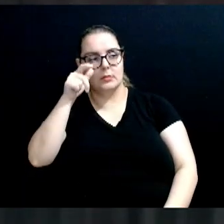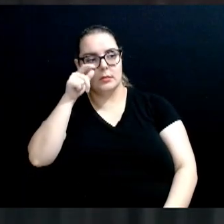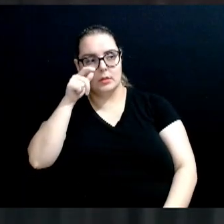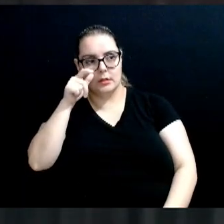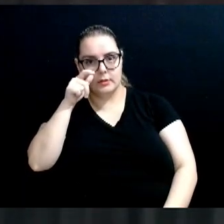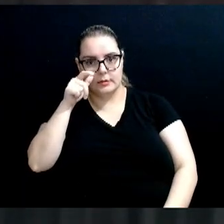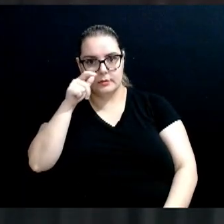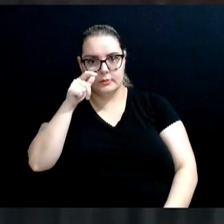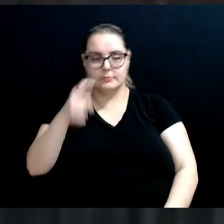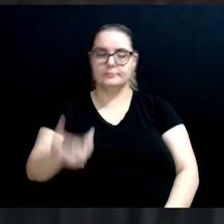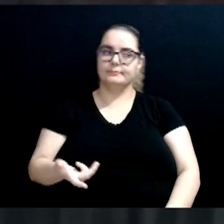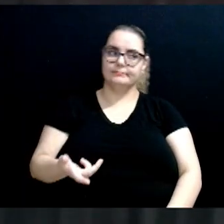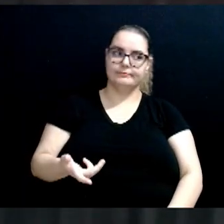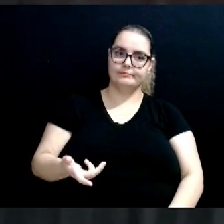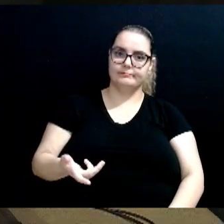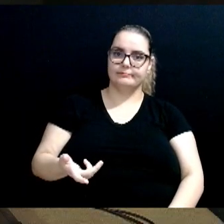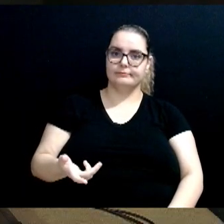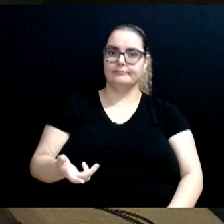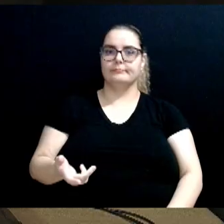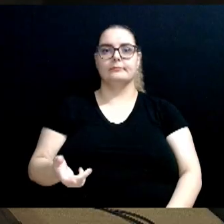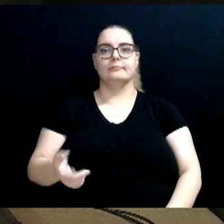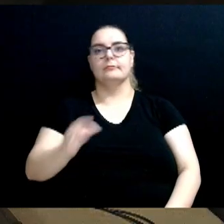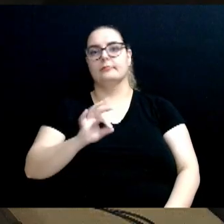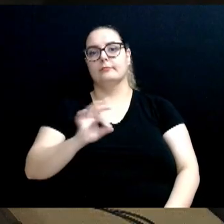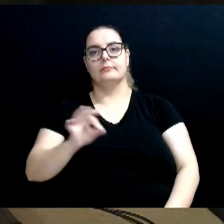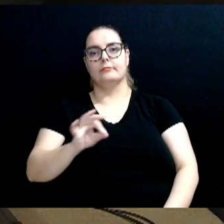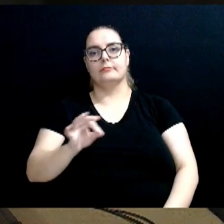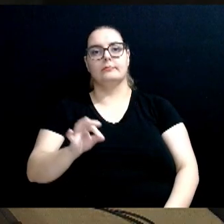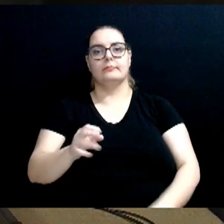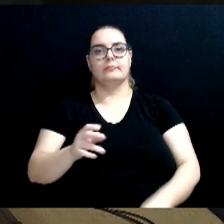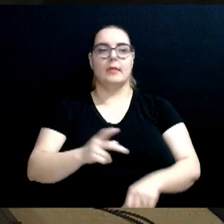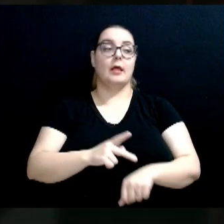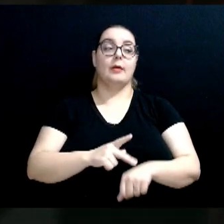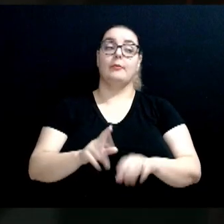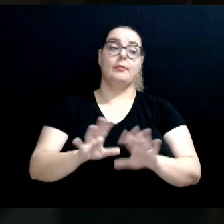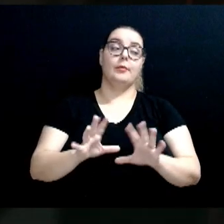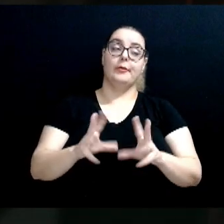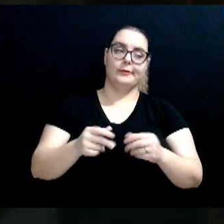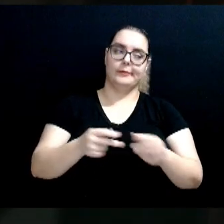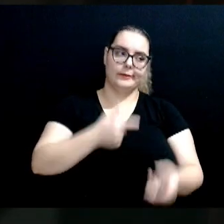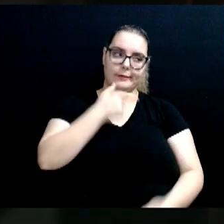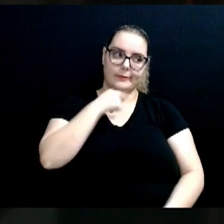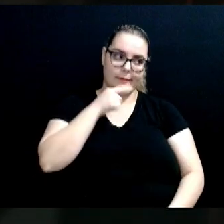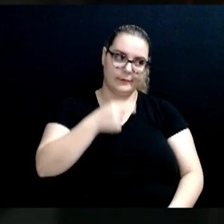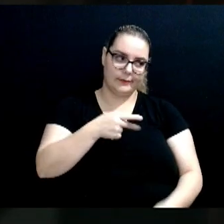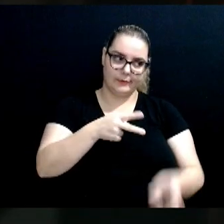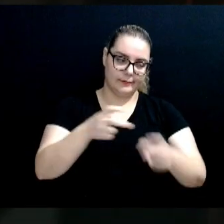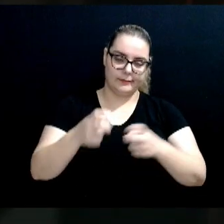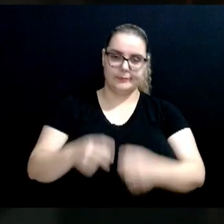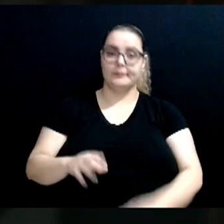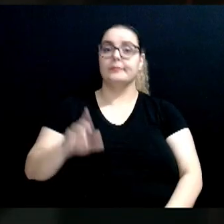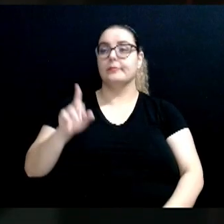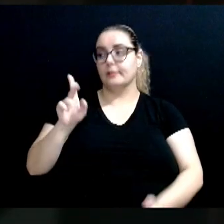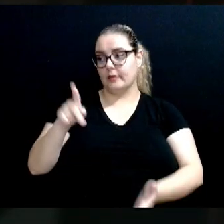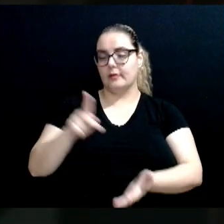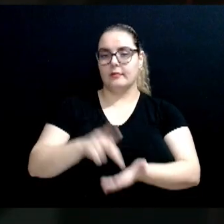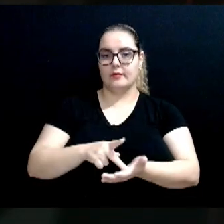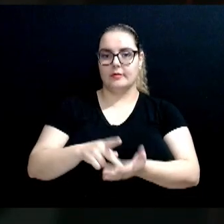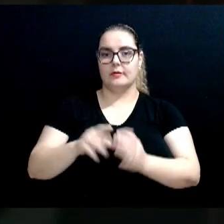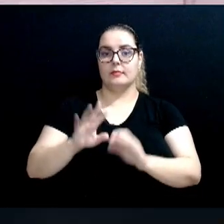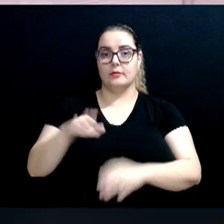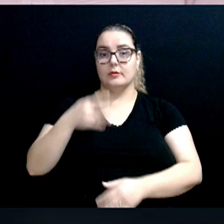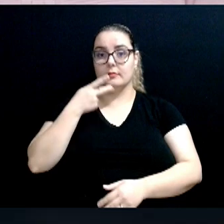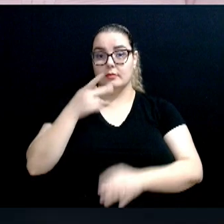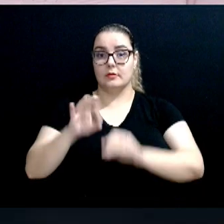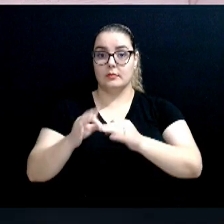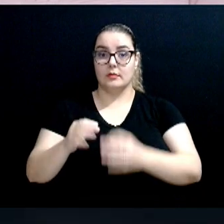assim tão ileso e despercebido. É verdade. Agora, quando você fala da família, eu vou passar para a Érica, porque,